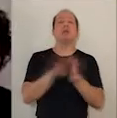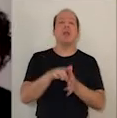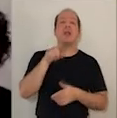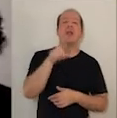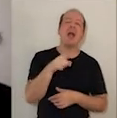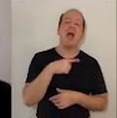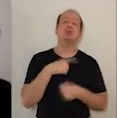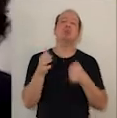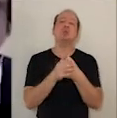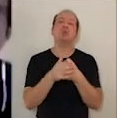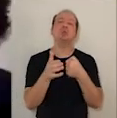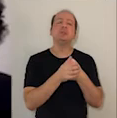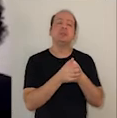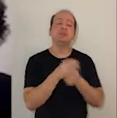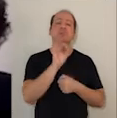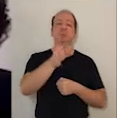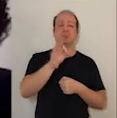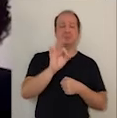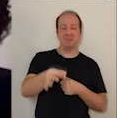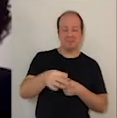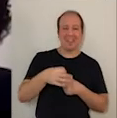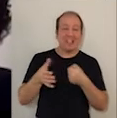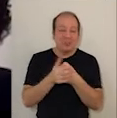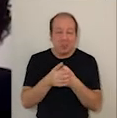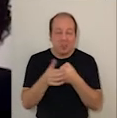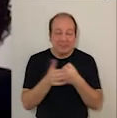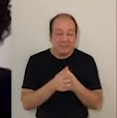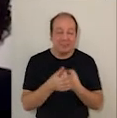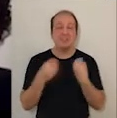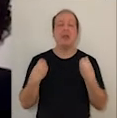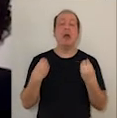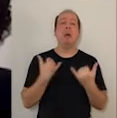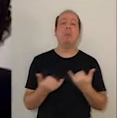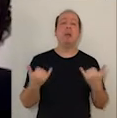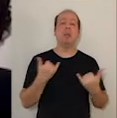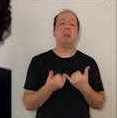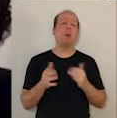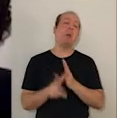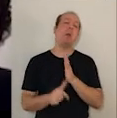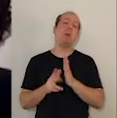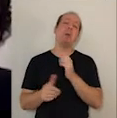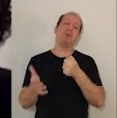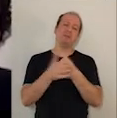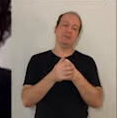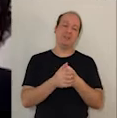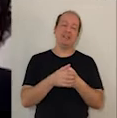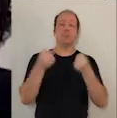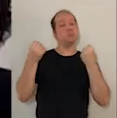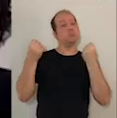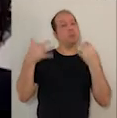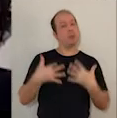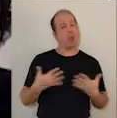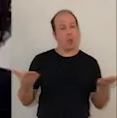escondidas. Ouviu, excelência? Às escondidas, como um celerado. Deixa eu acabar,